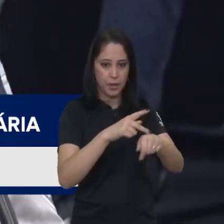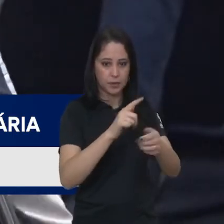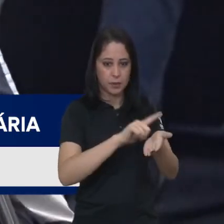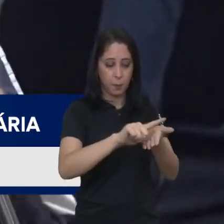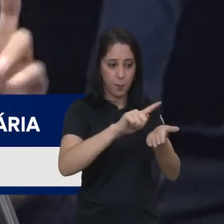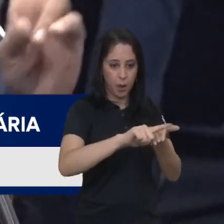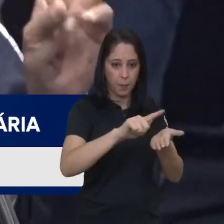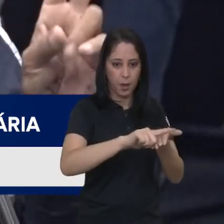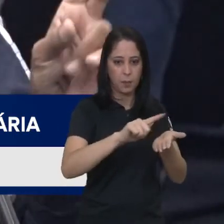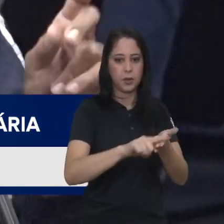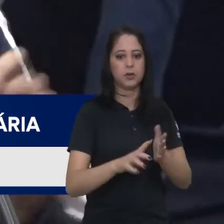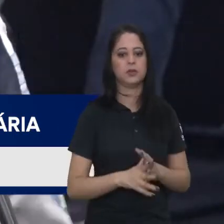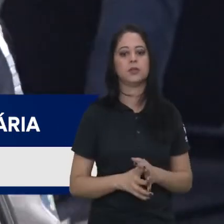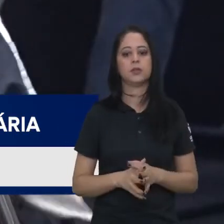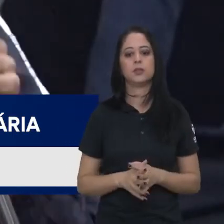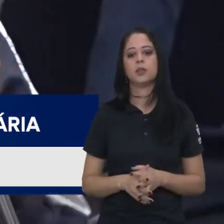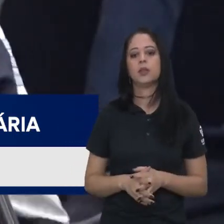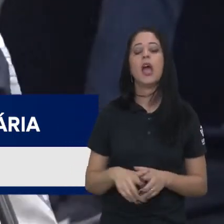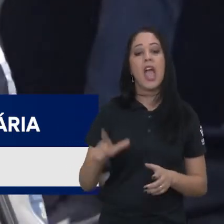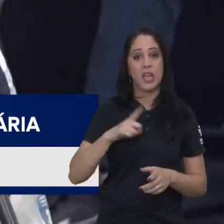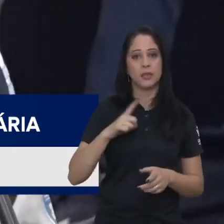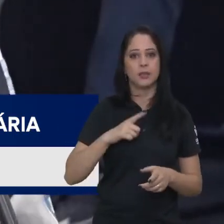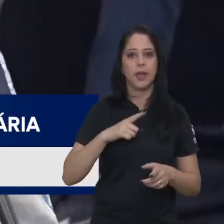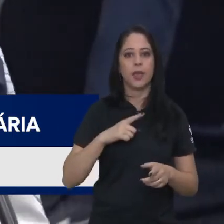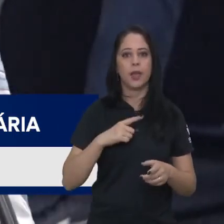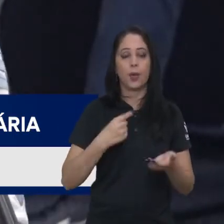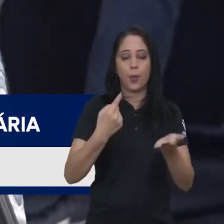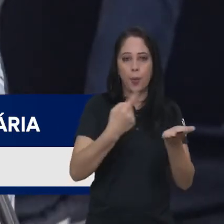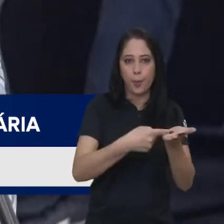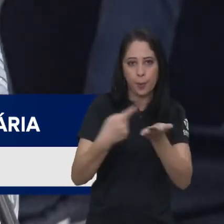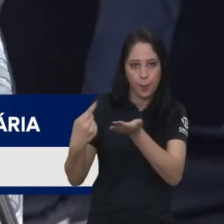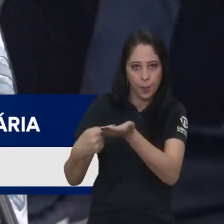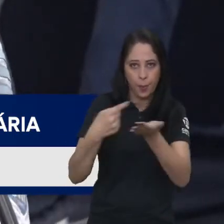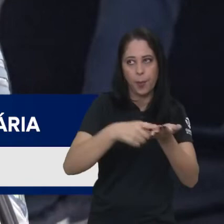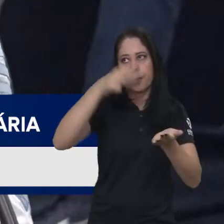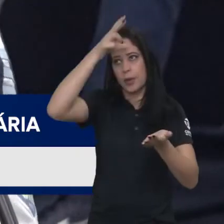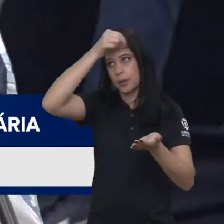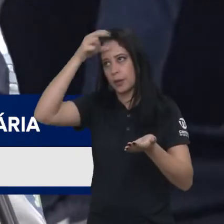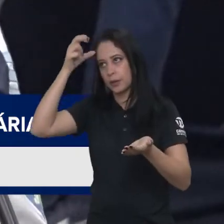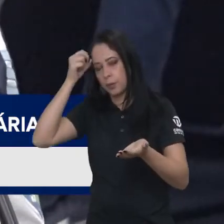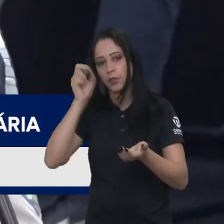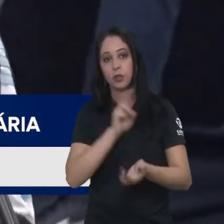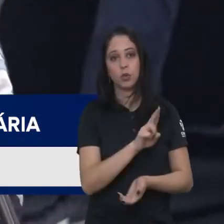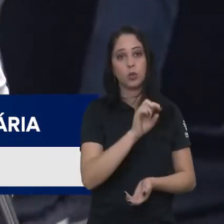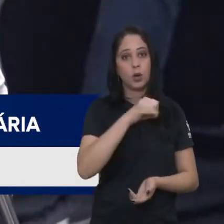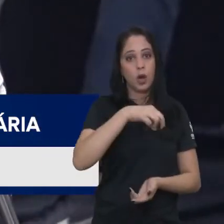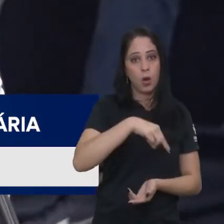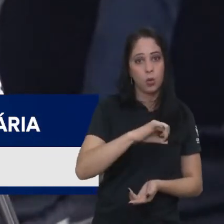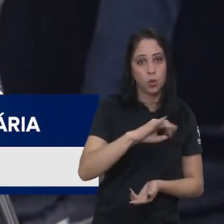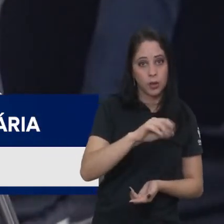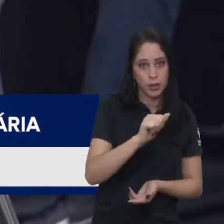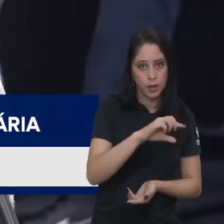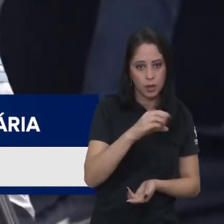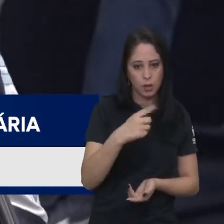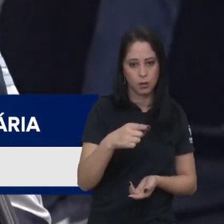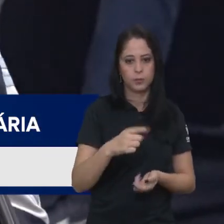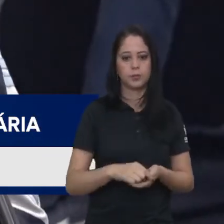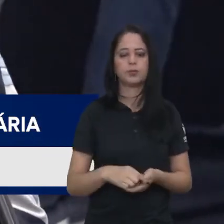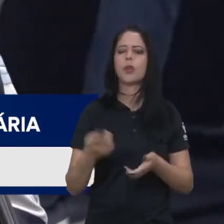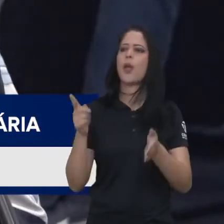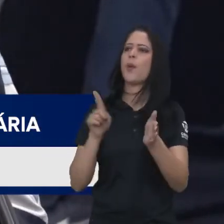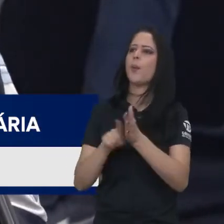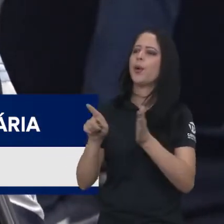inclusive tem um acordo de carvalheiro entre a prefeitura e a União para esse serviço ser feito e ter uma verba. Agora eu quero saber o